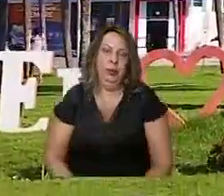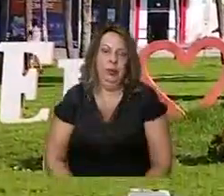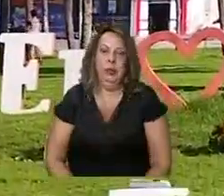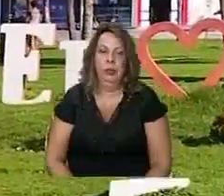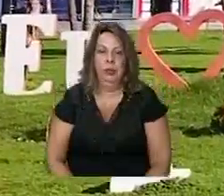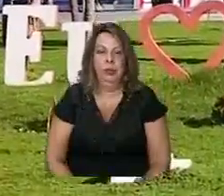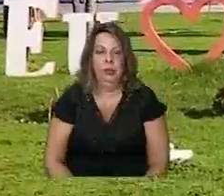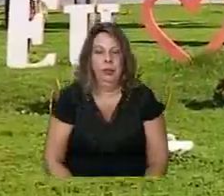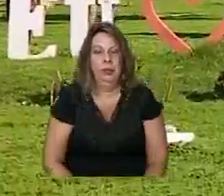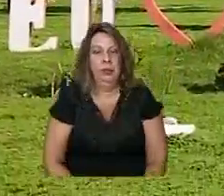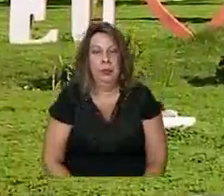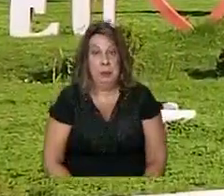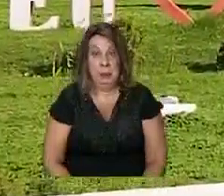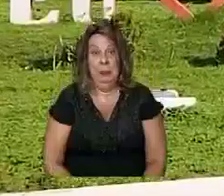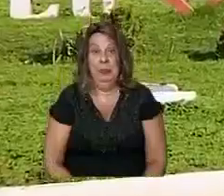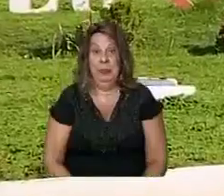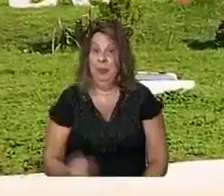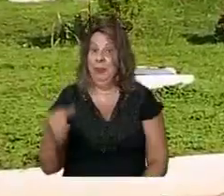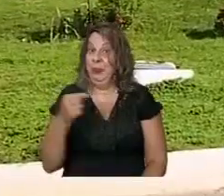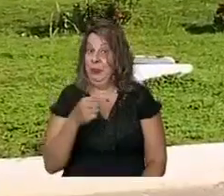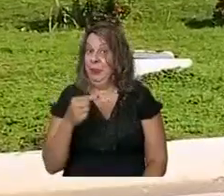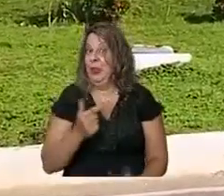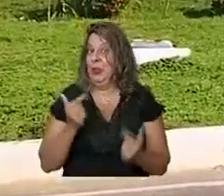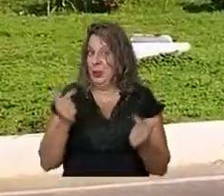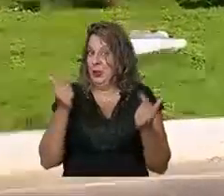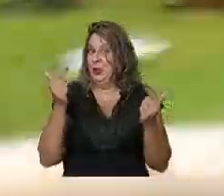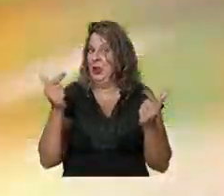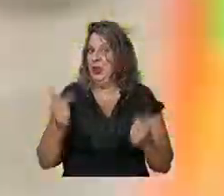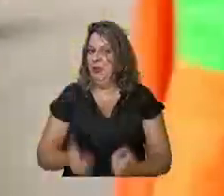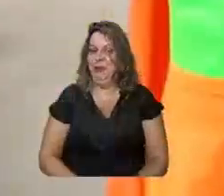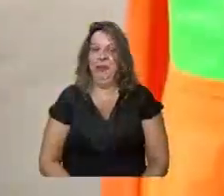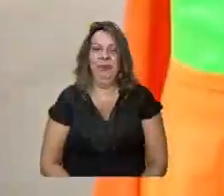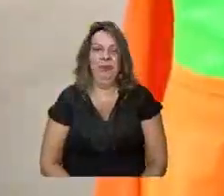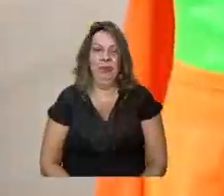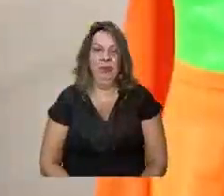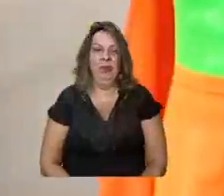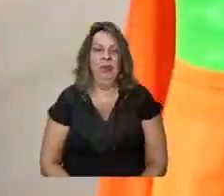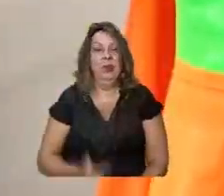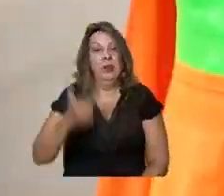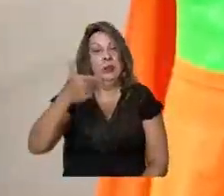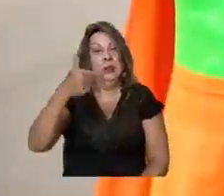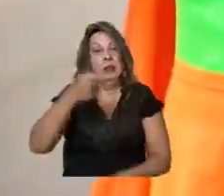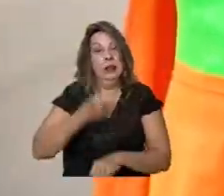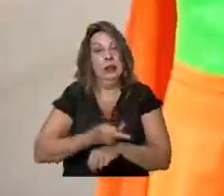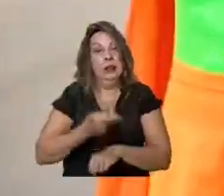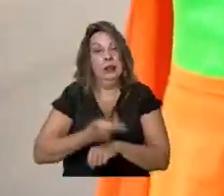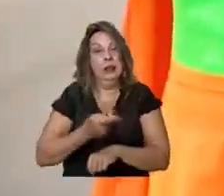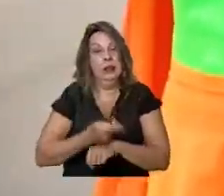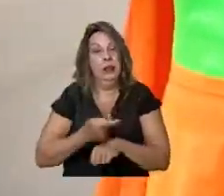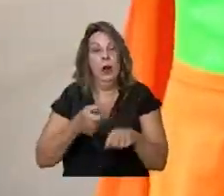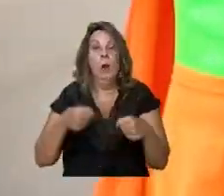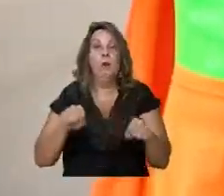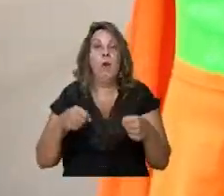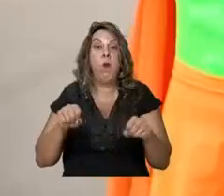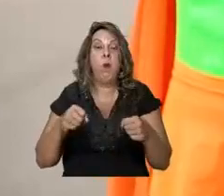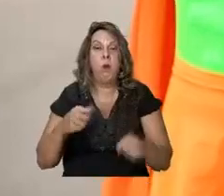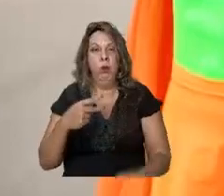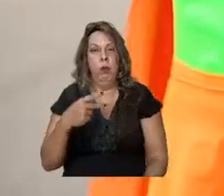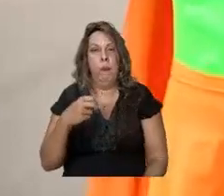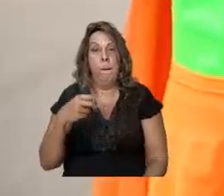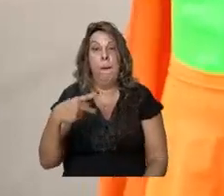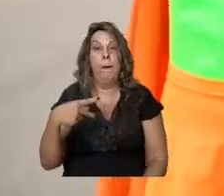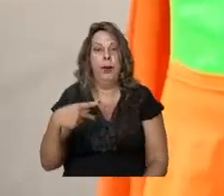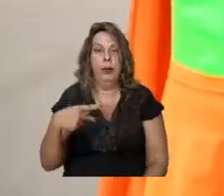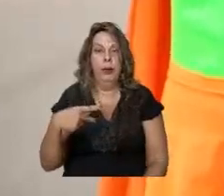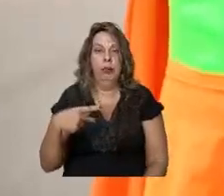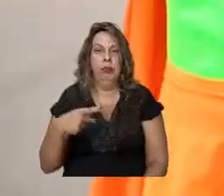Barra dos Coqueiros é cidade pé quente do Caju Cap. E o segundo prêmio, essa linda Honda Pop